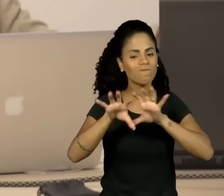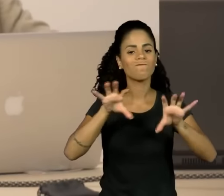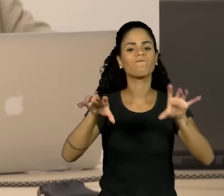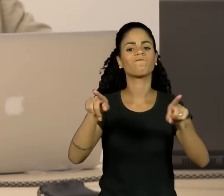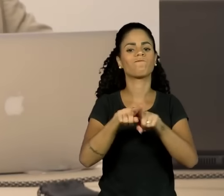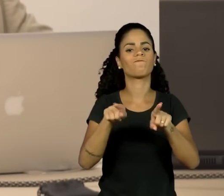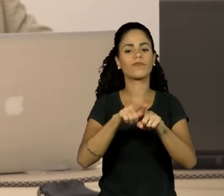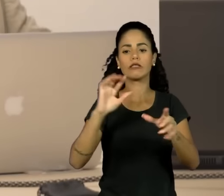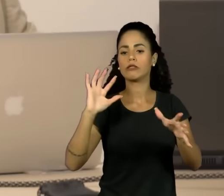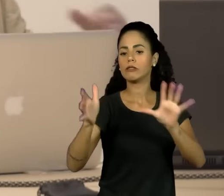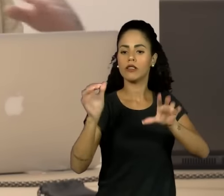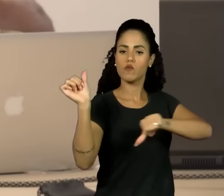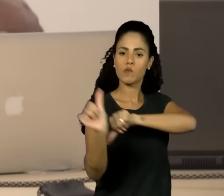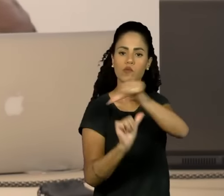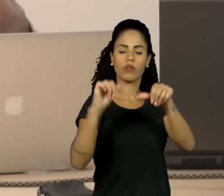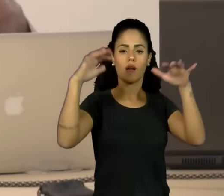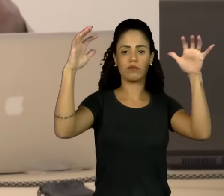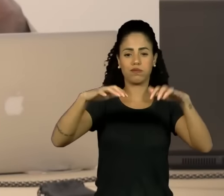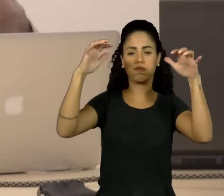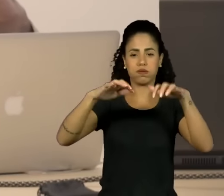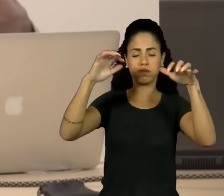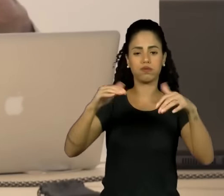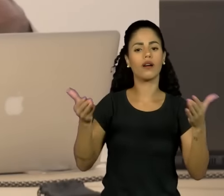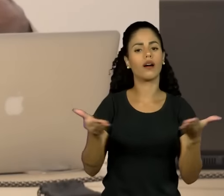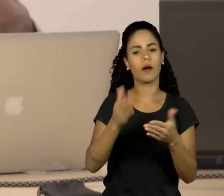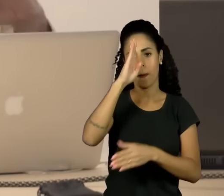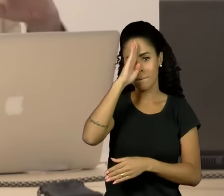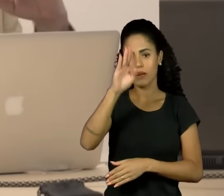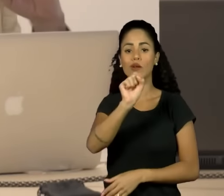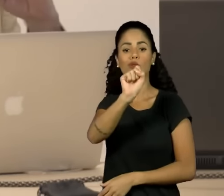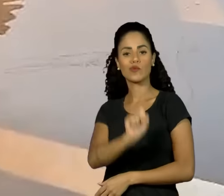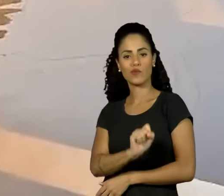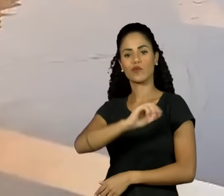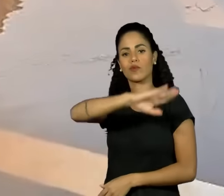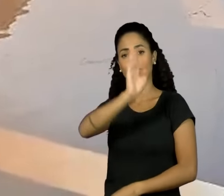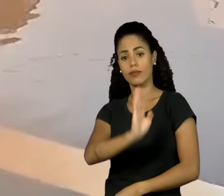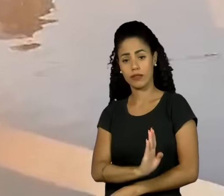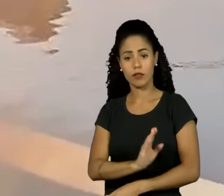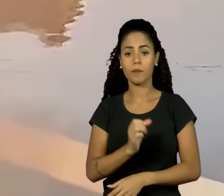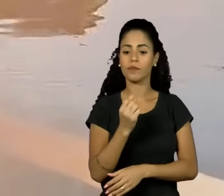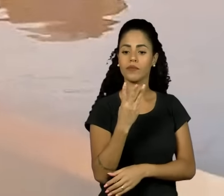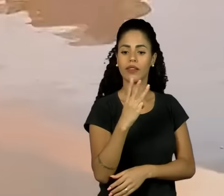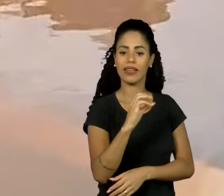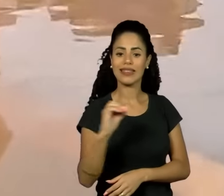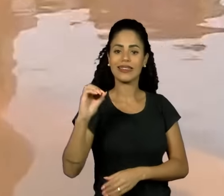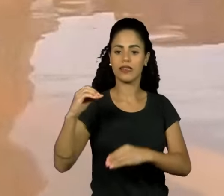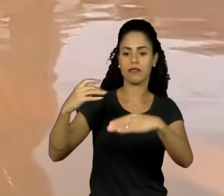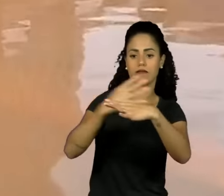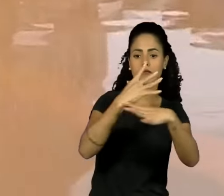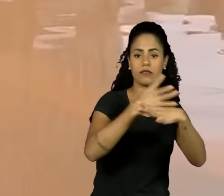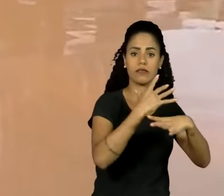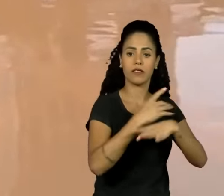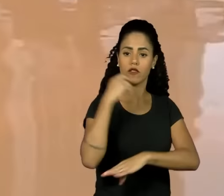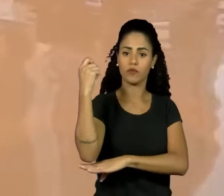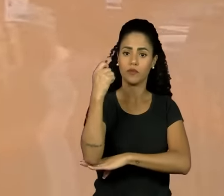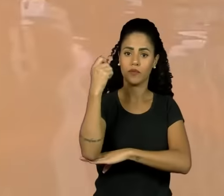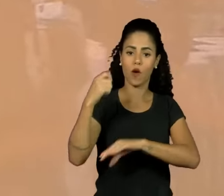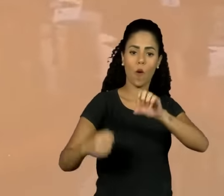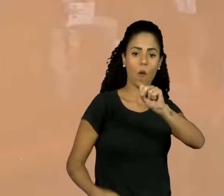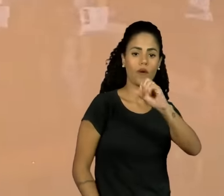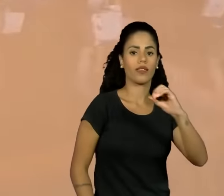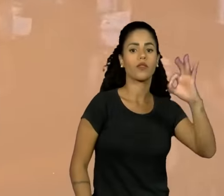para alterar o ciclo das chuvas, especialmente no sul do país. Mais de 300 cidades gaúchas, cerca de